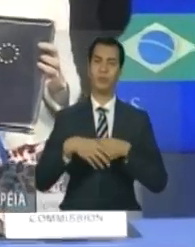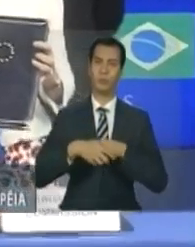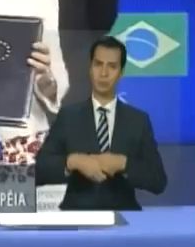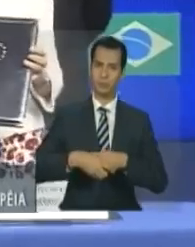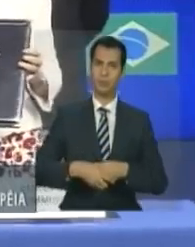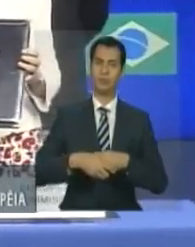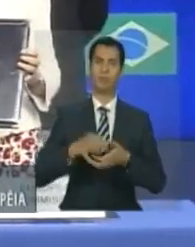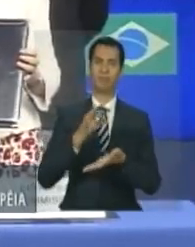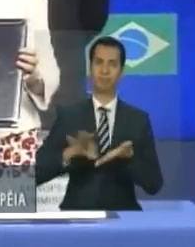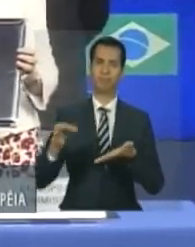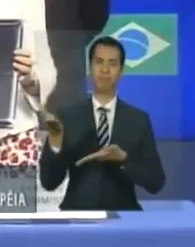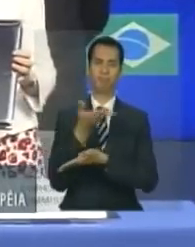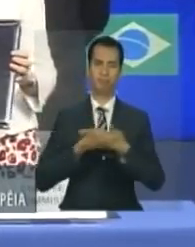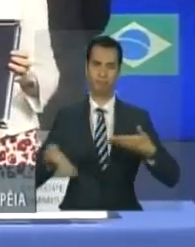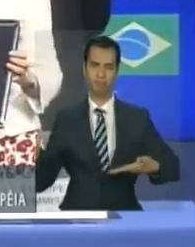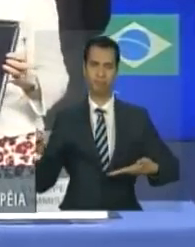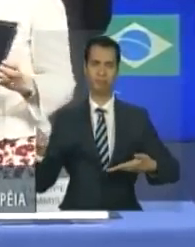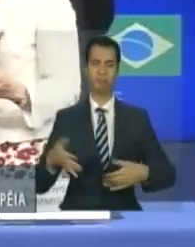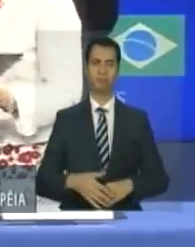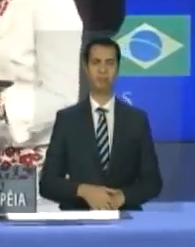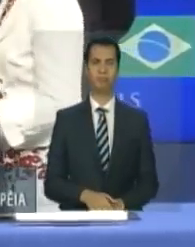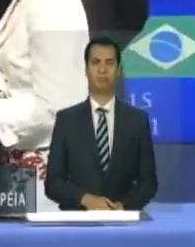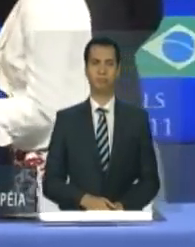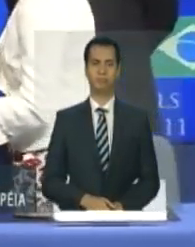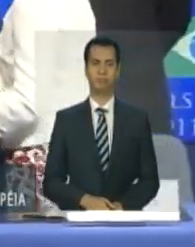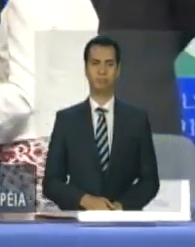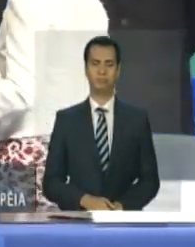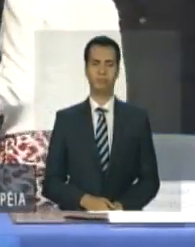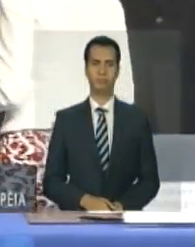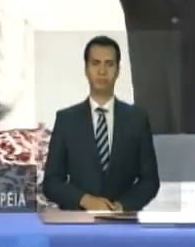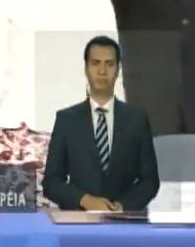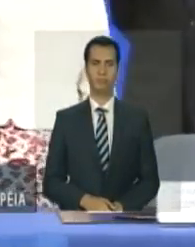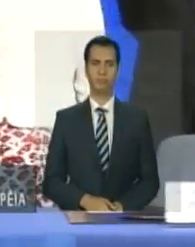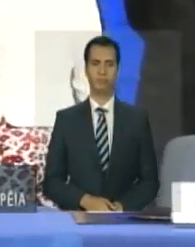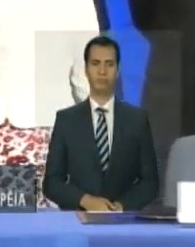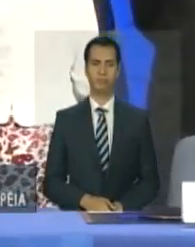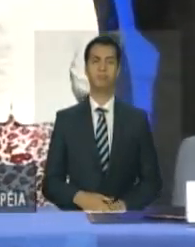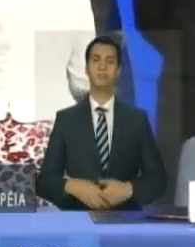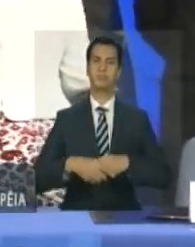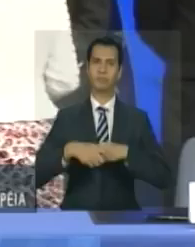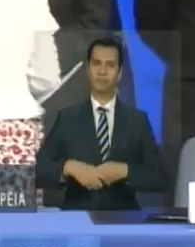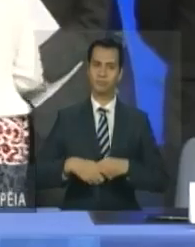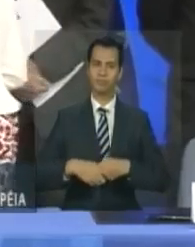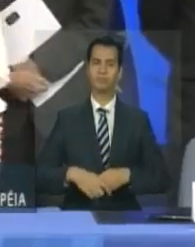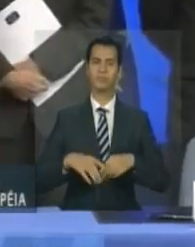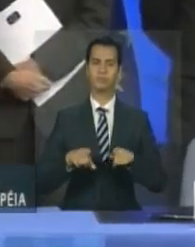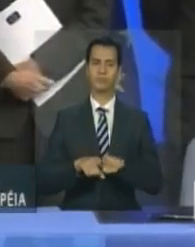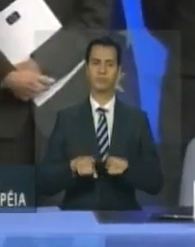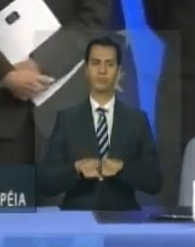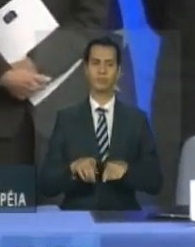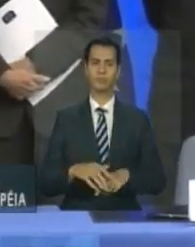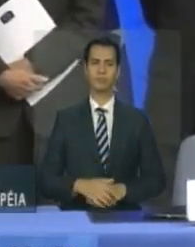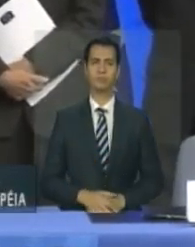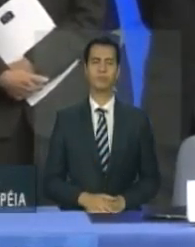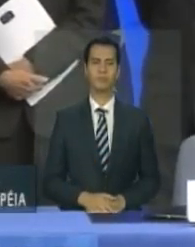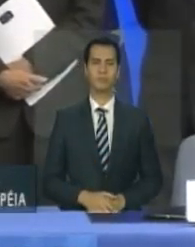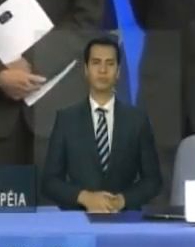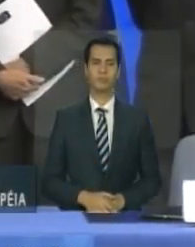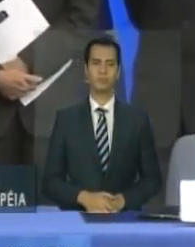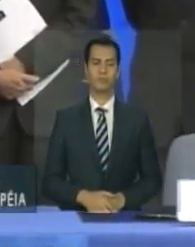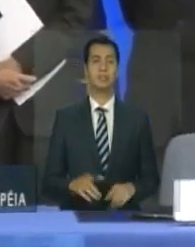tecnologia, pela ministra da cultura, Ana de Holanda, que continua aí pelas imagens, você acompanha,